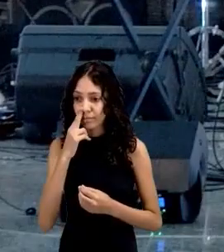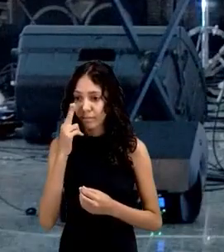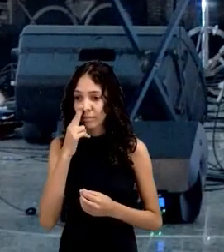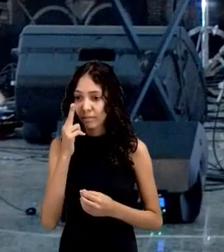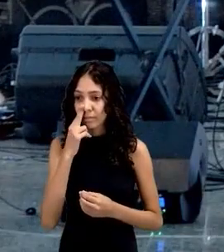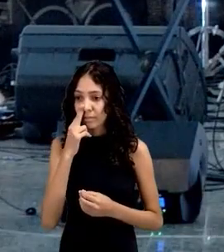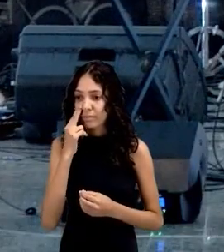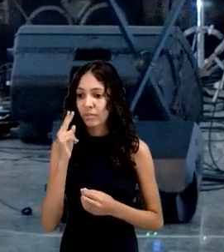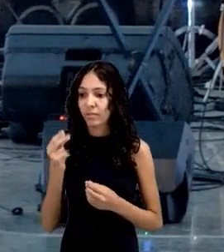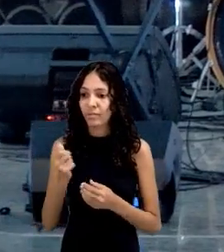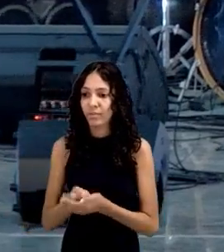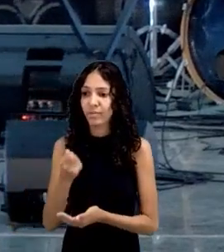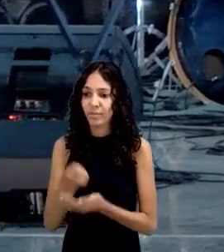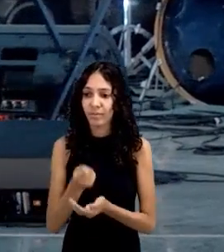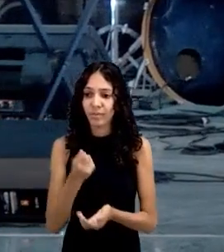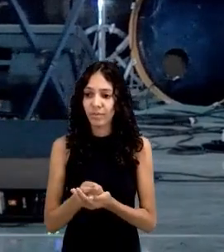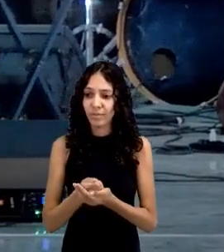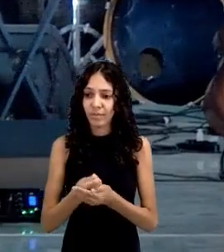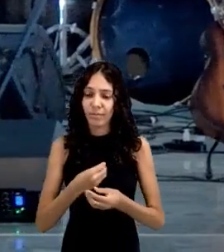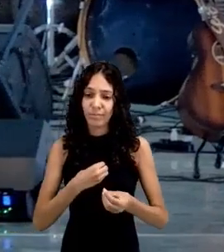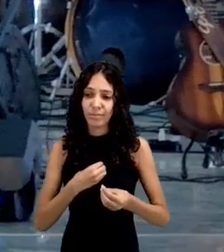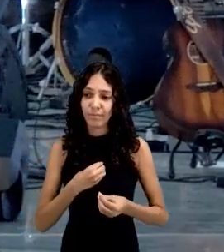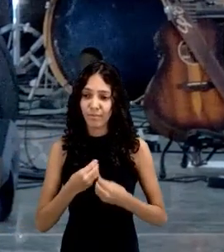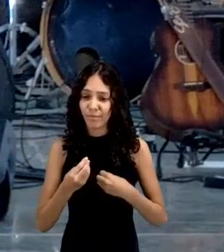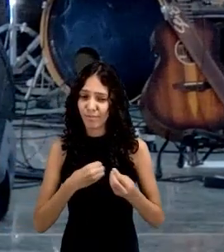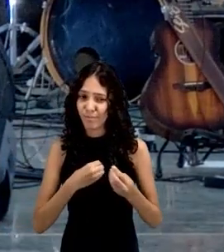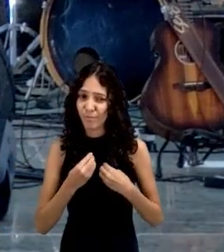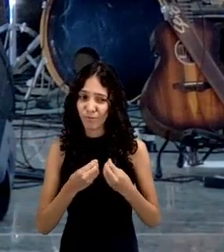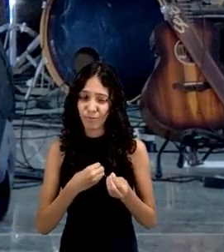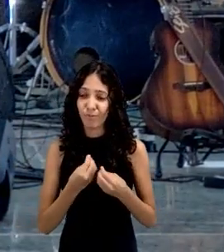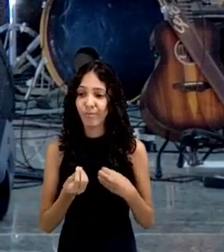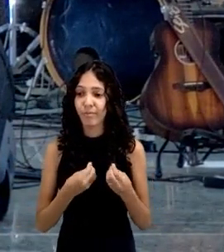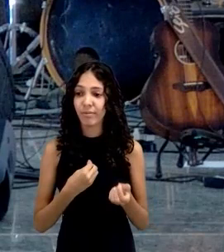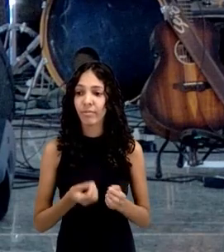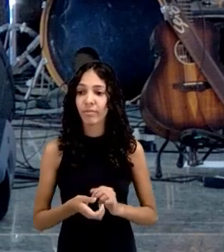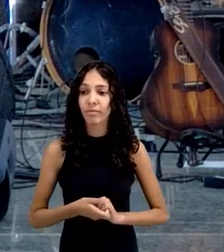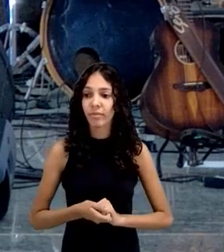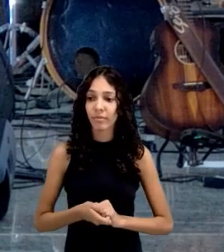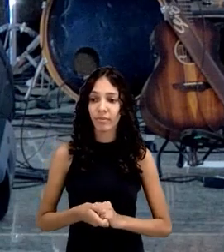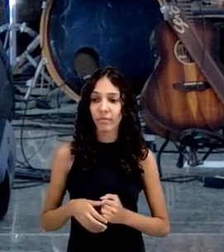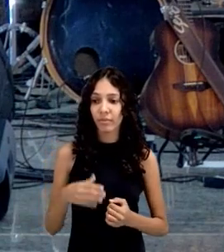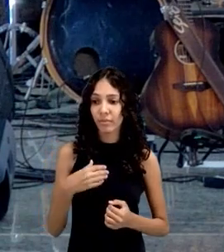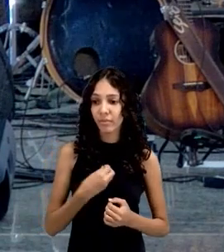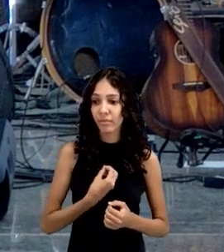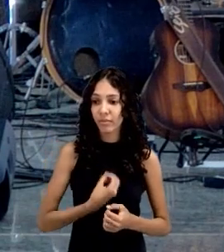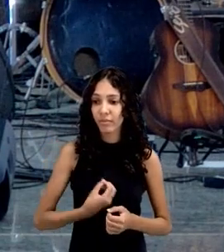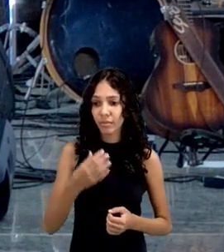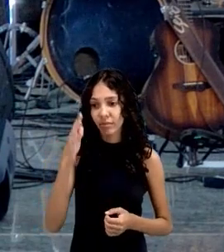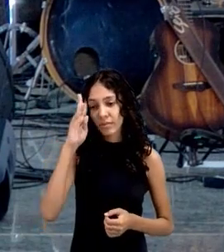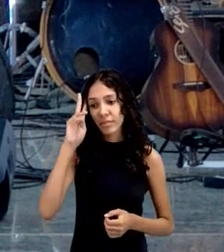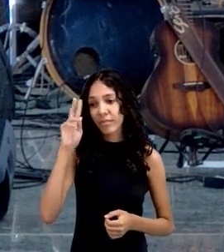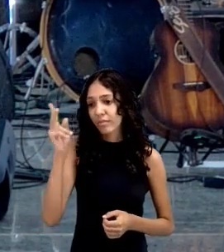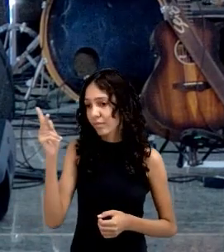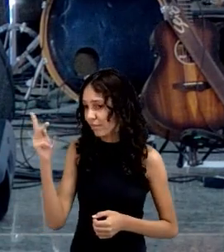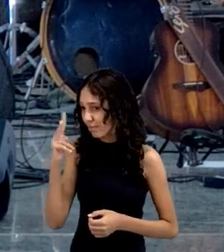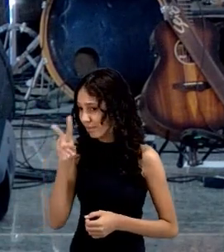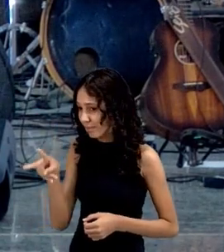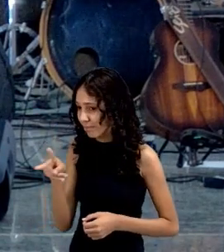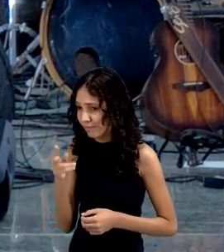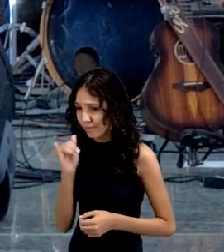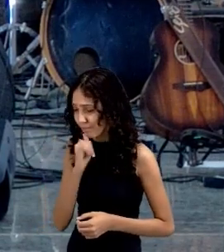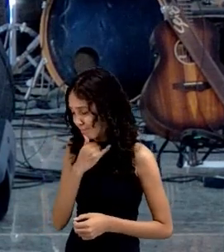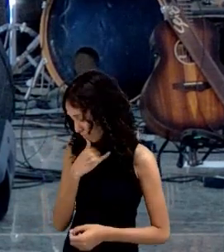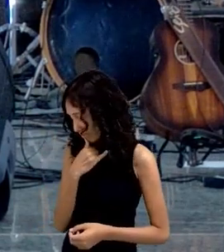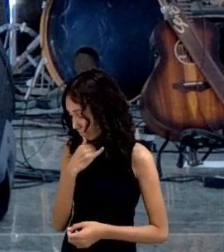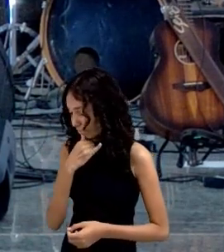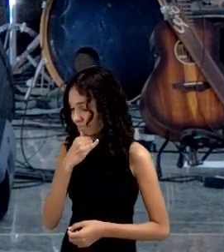Não faz sentido estarmos escravos do pecado, da culpa, da falta de perdão, do orgulho, da